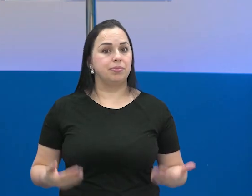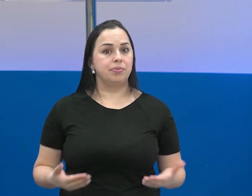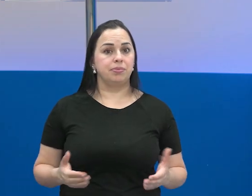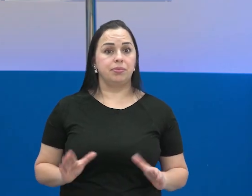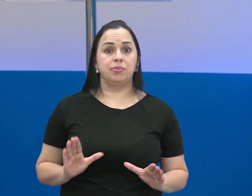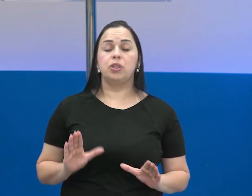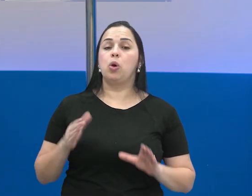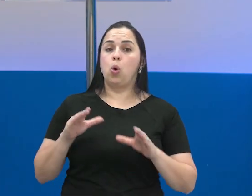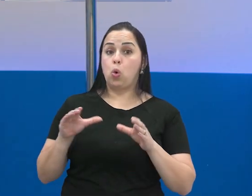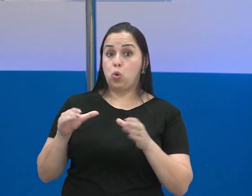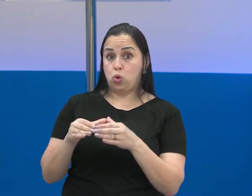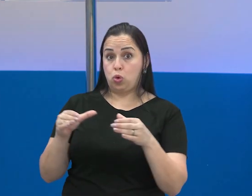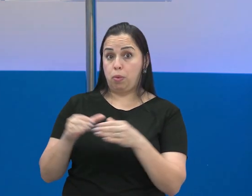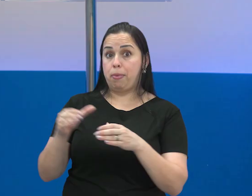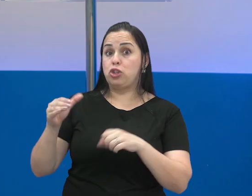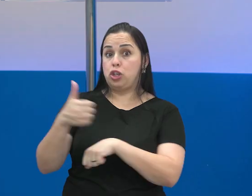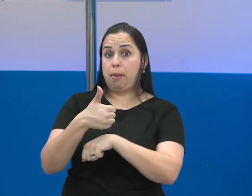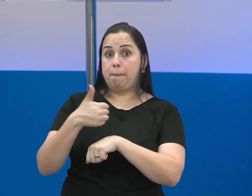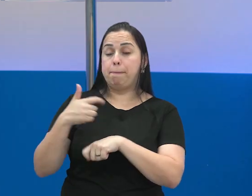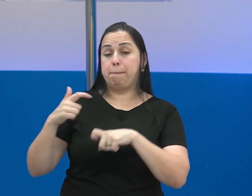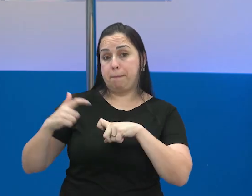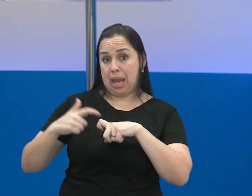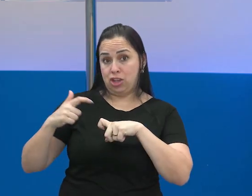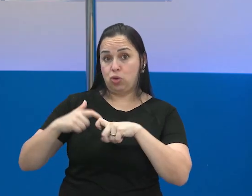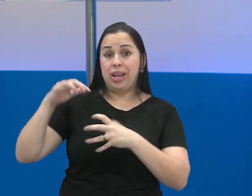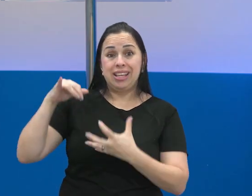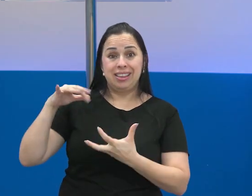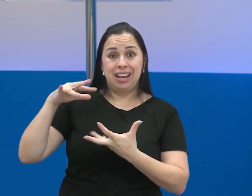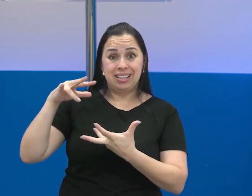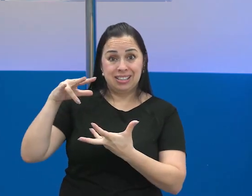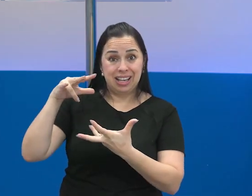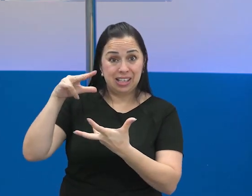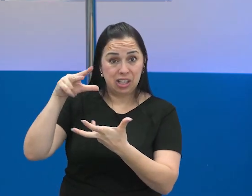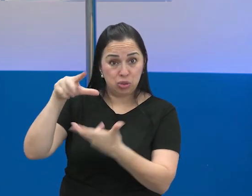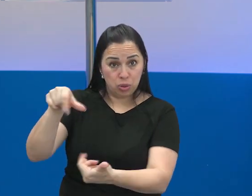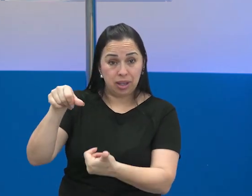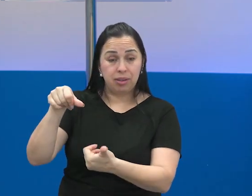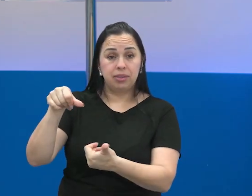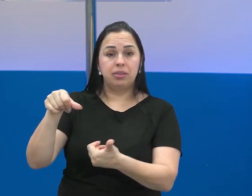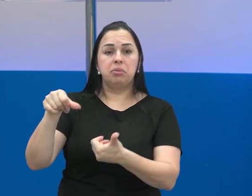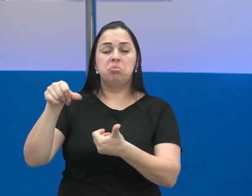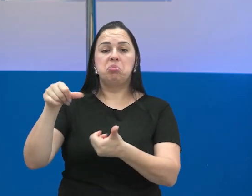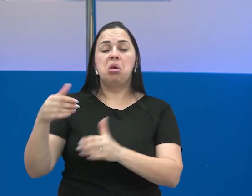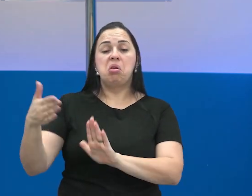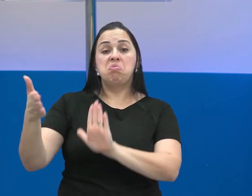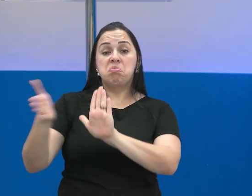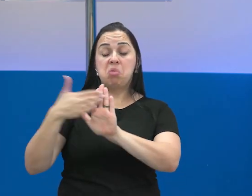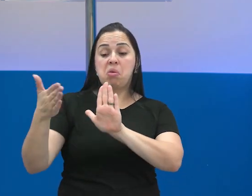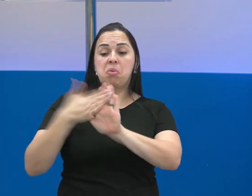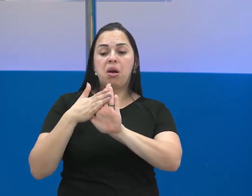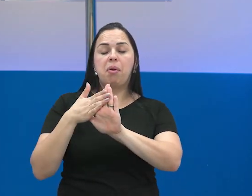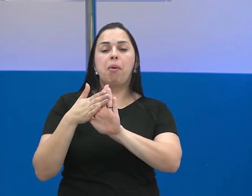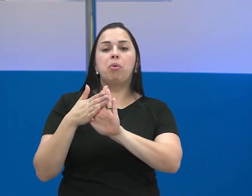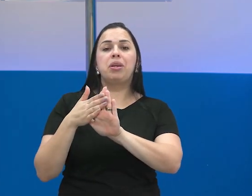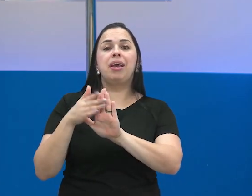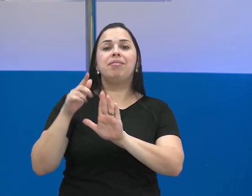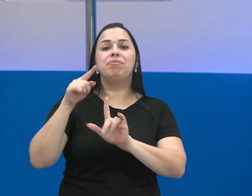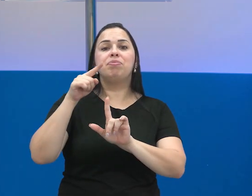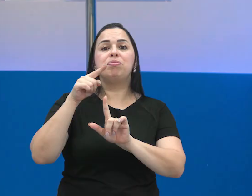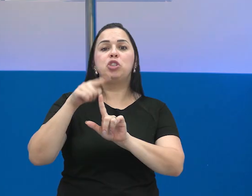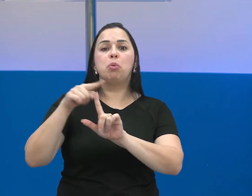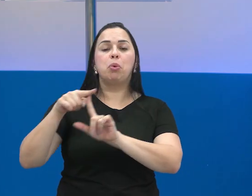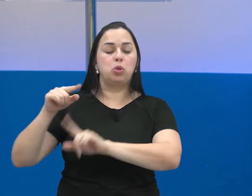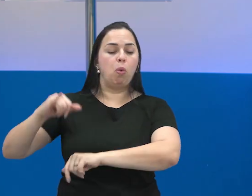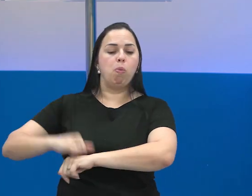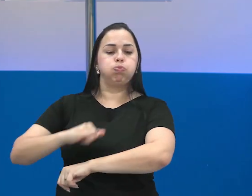Uma comissão internacional formada por representantes de entidades médicas propõe mudanças para o